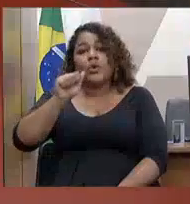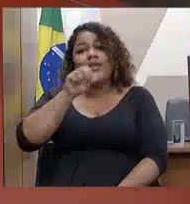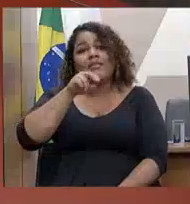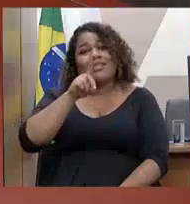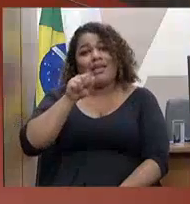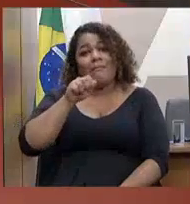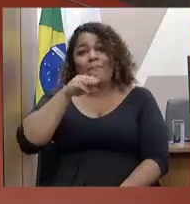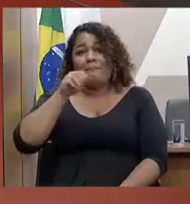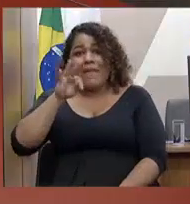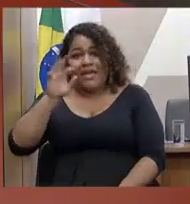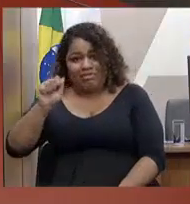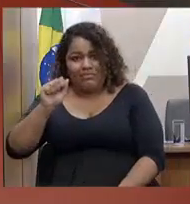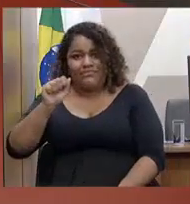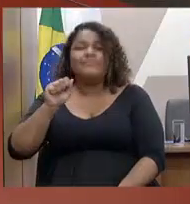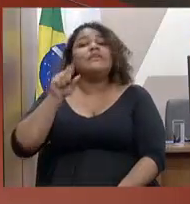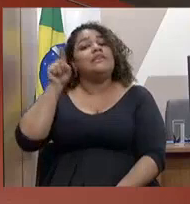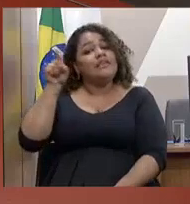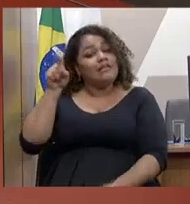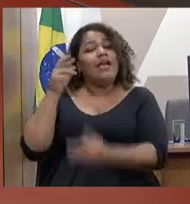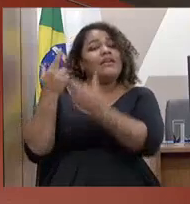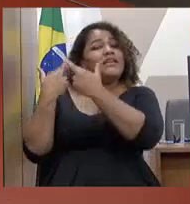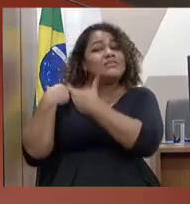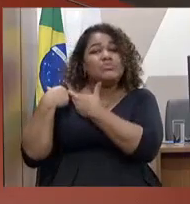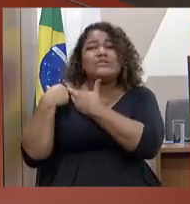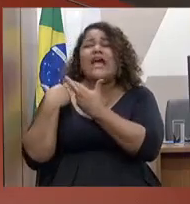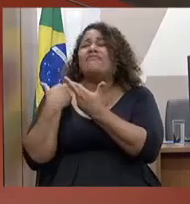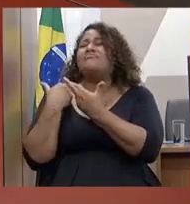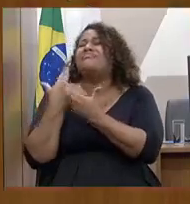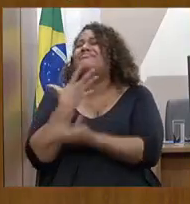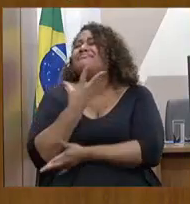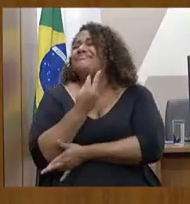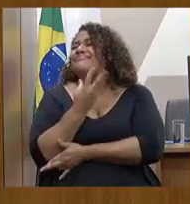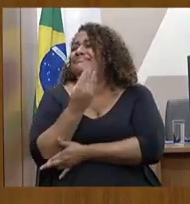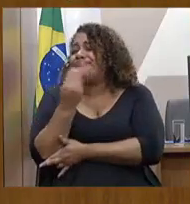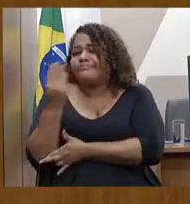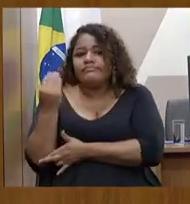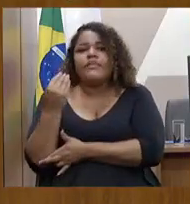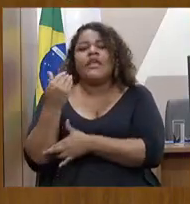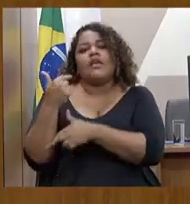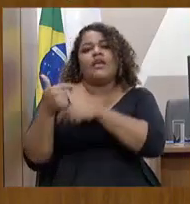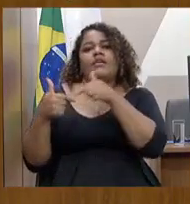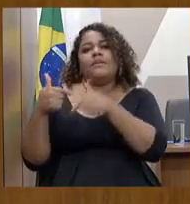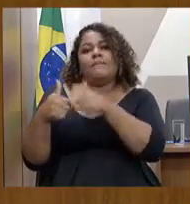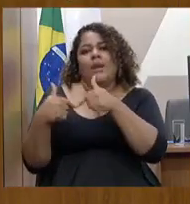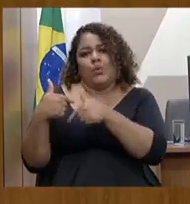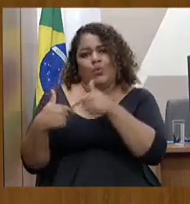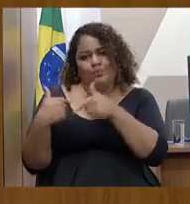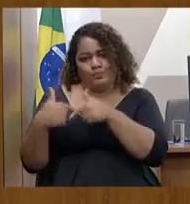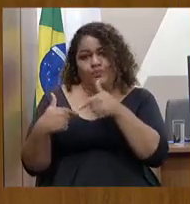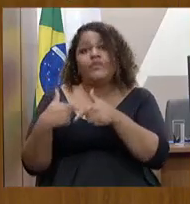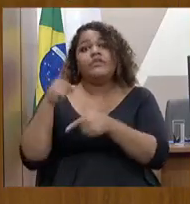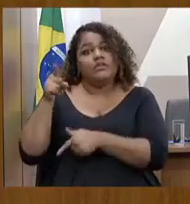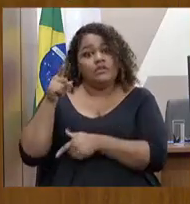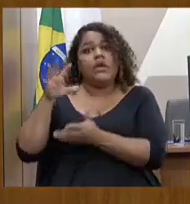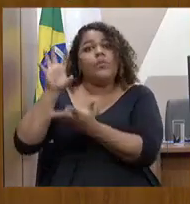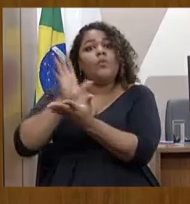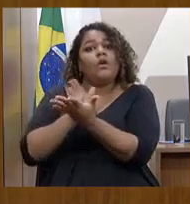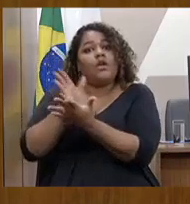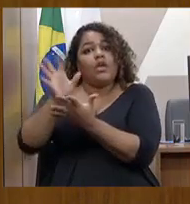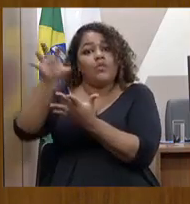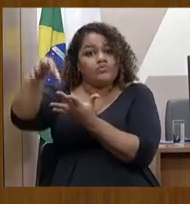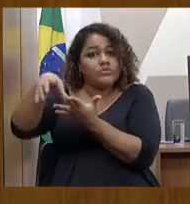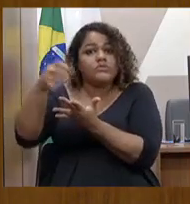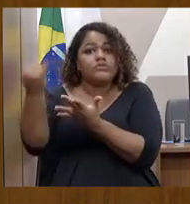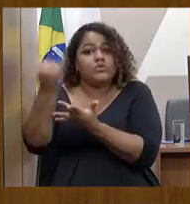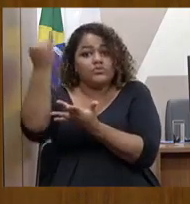um grande número de empregos direto então é um setor relevante é um setor importante a nível estadual e também